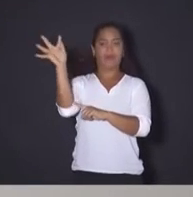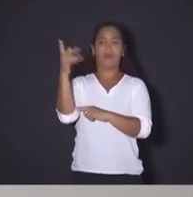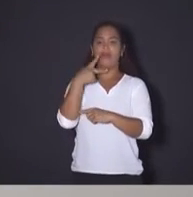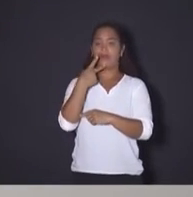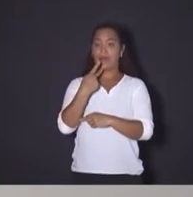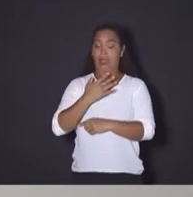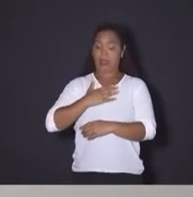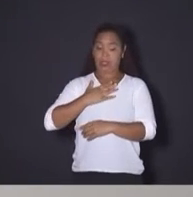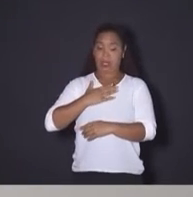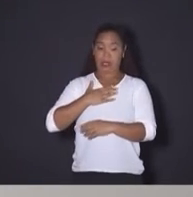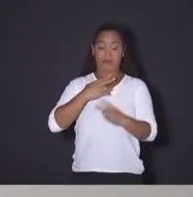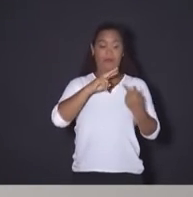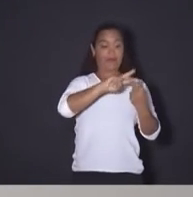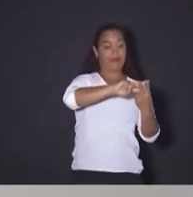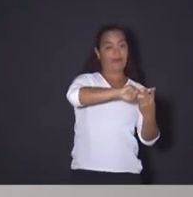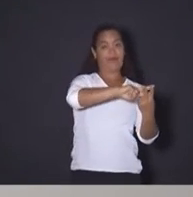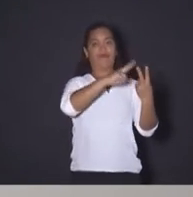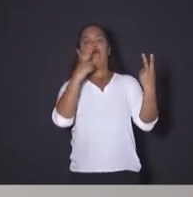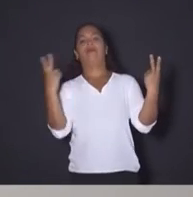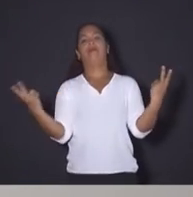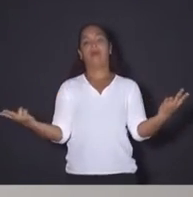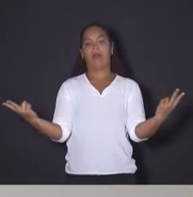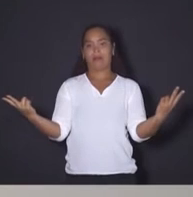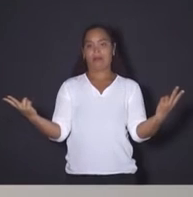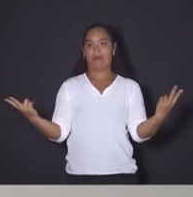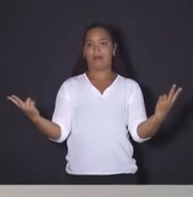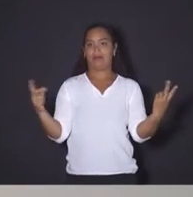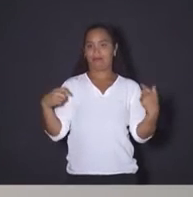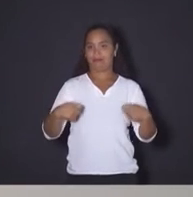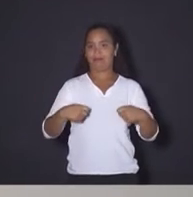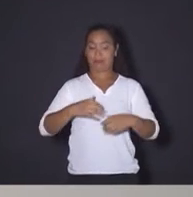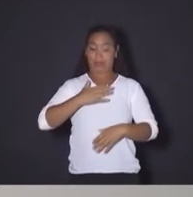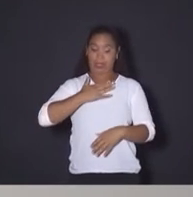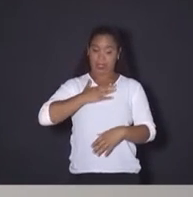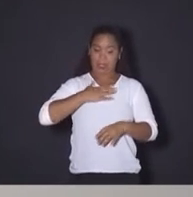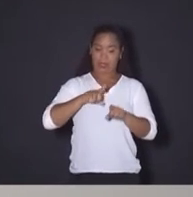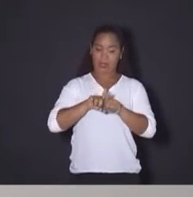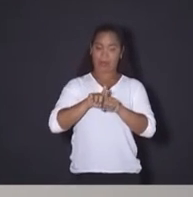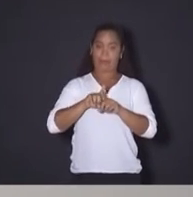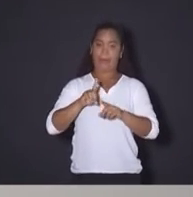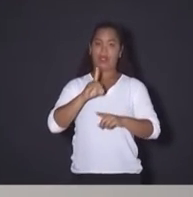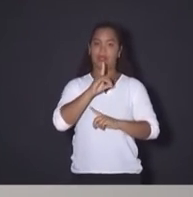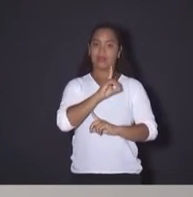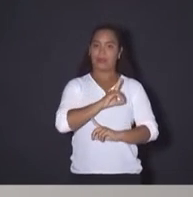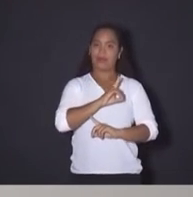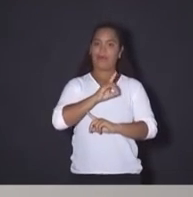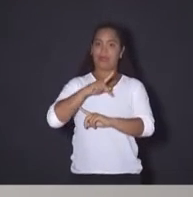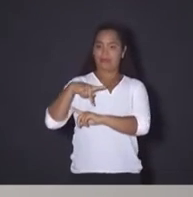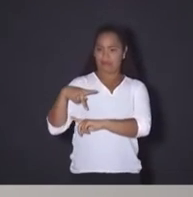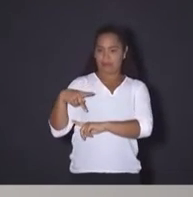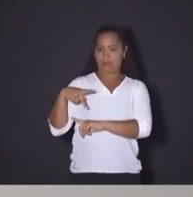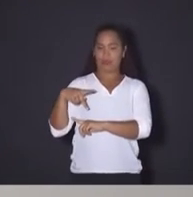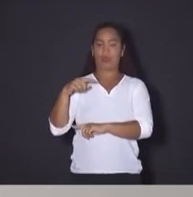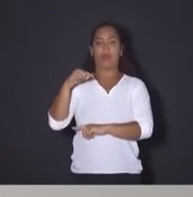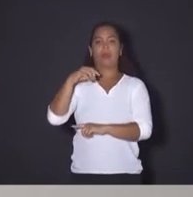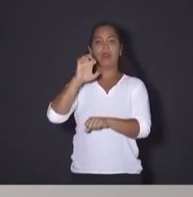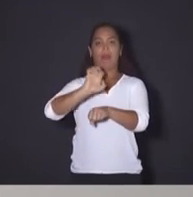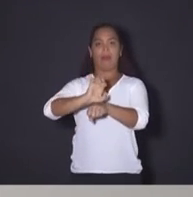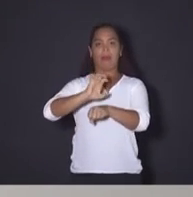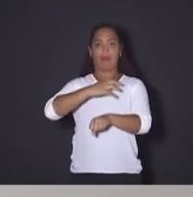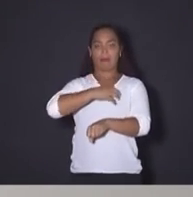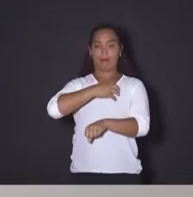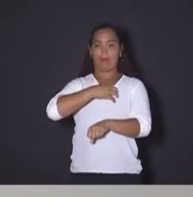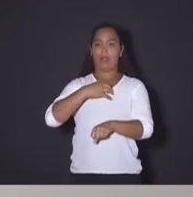falar do desencarceramento ah eu como ouvidoria geral da defensoria pública do estado da bahia nós nos